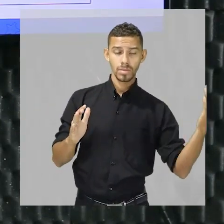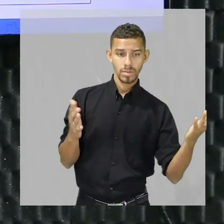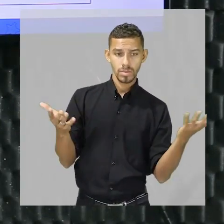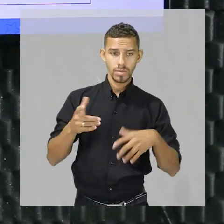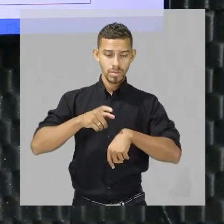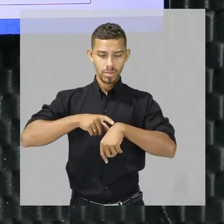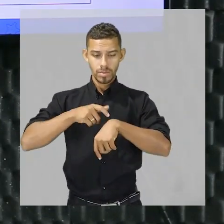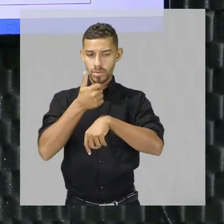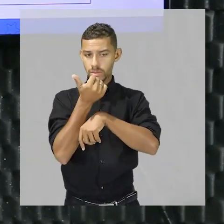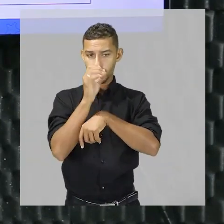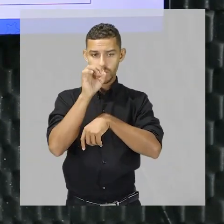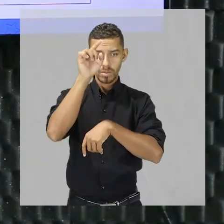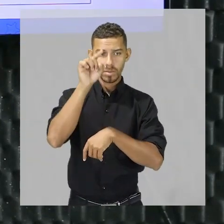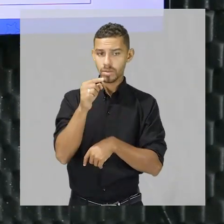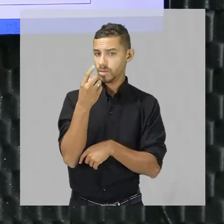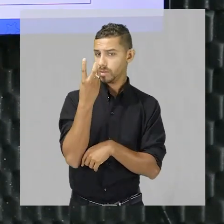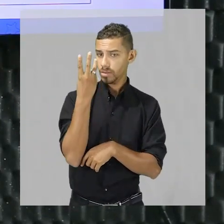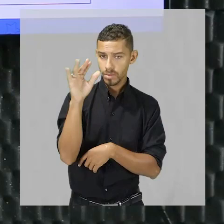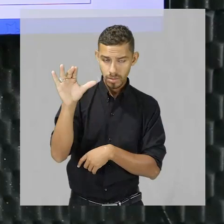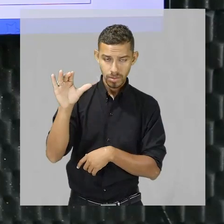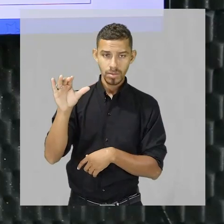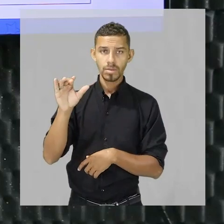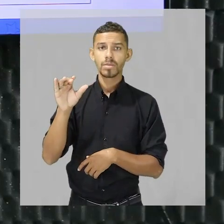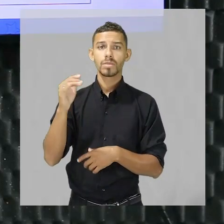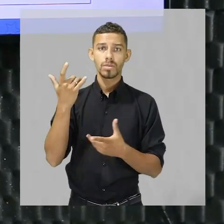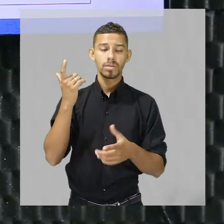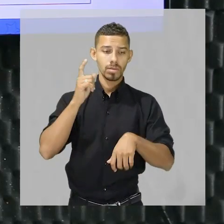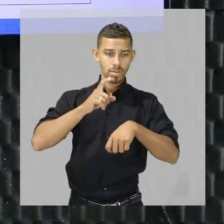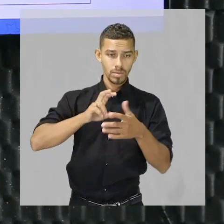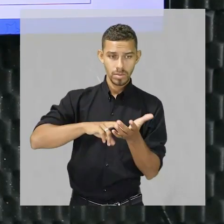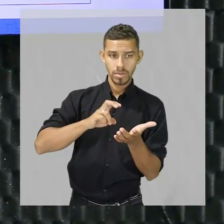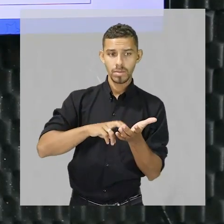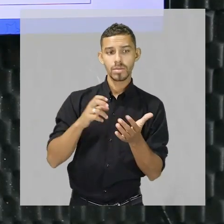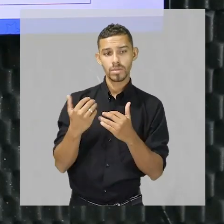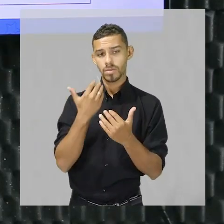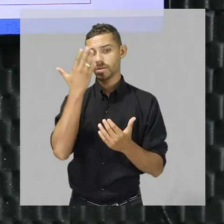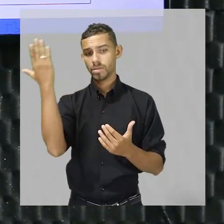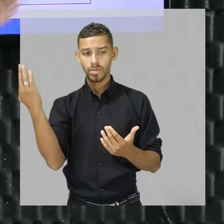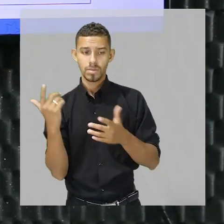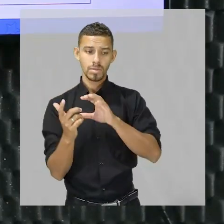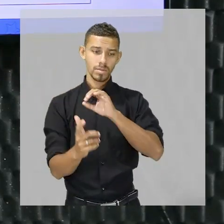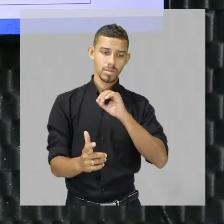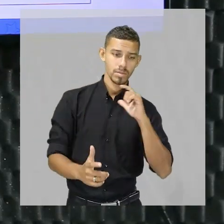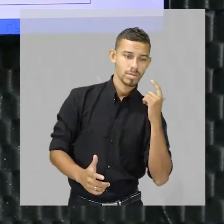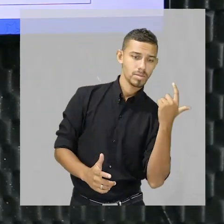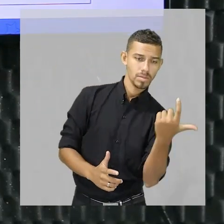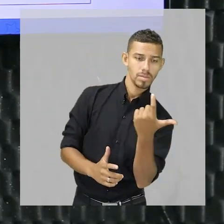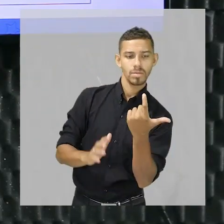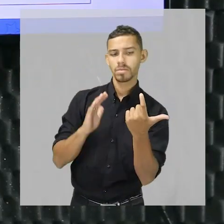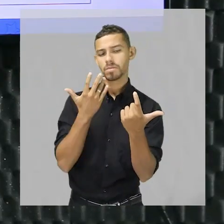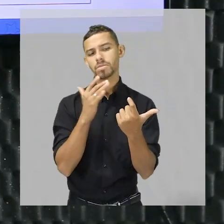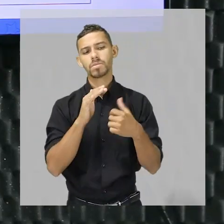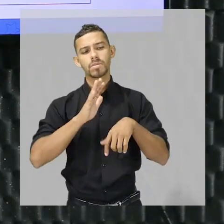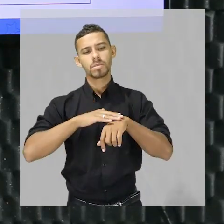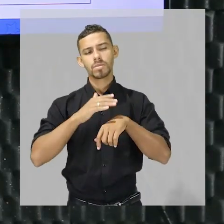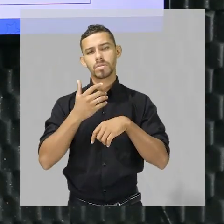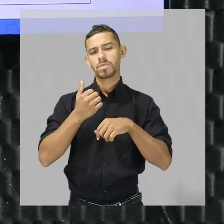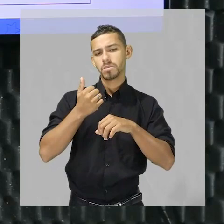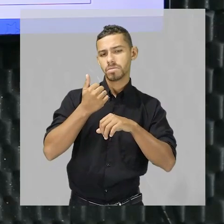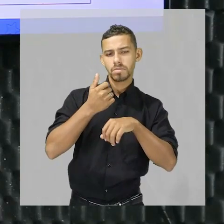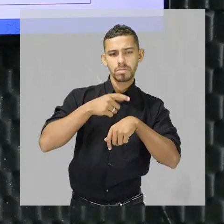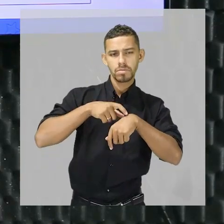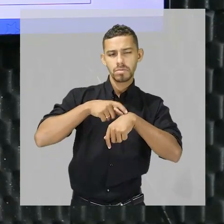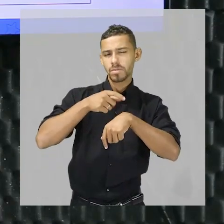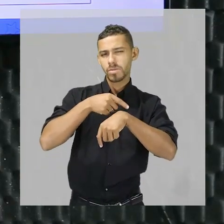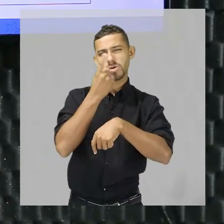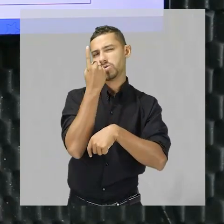da manhã, por exemplo, em Londres, que está 3 horas à frente, está mais para leste, né? 10 ali são, caso, 13 horas e